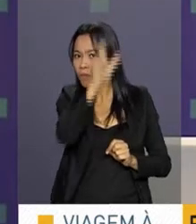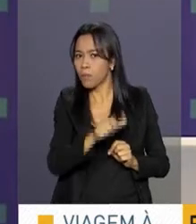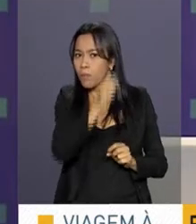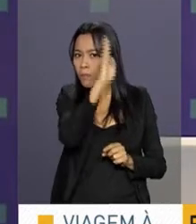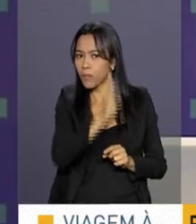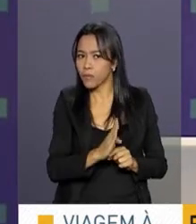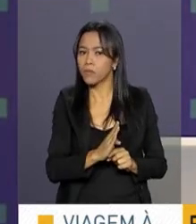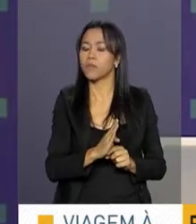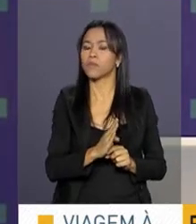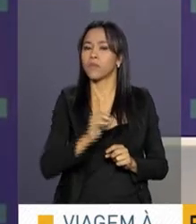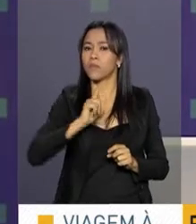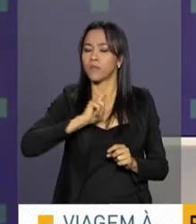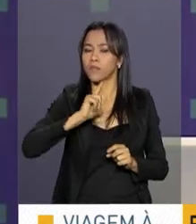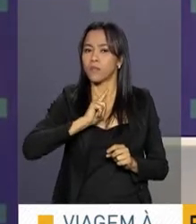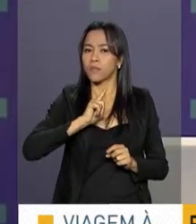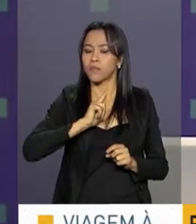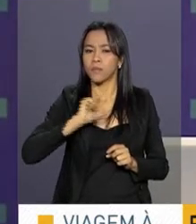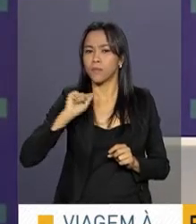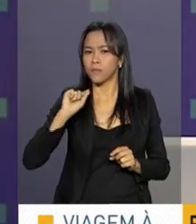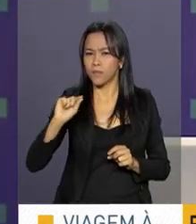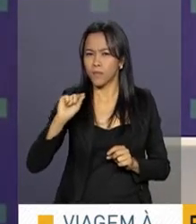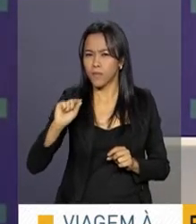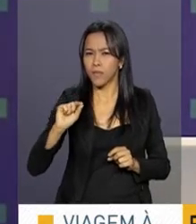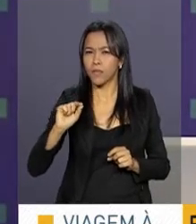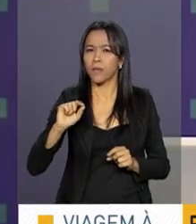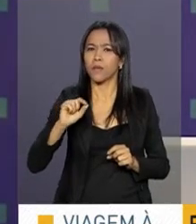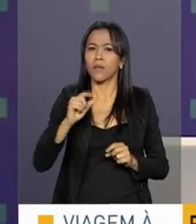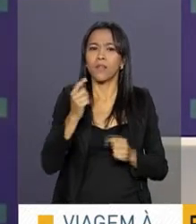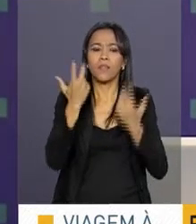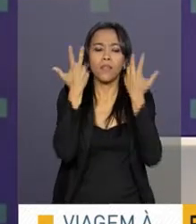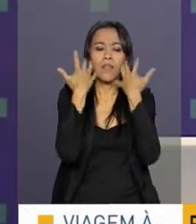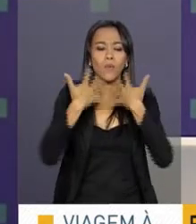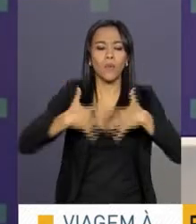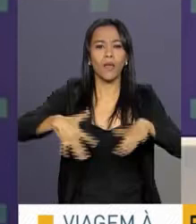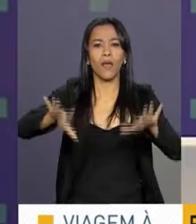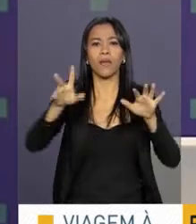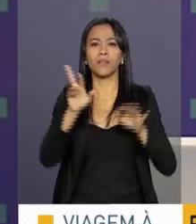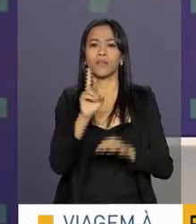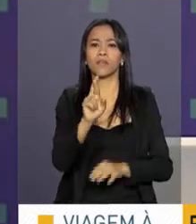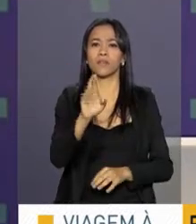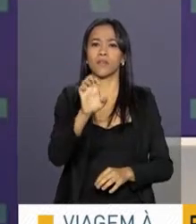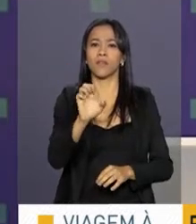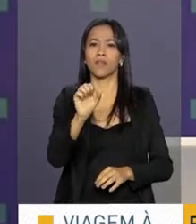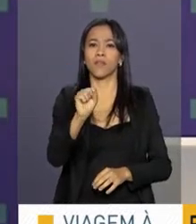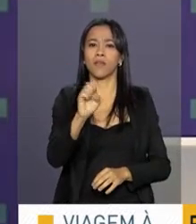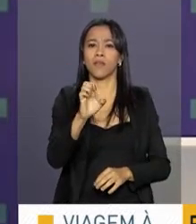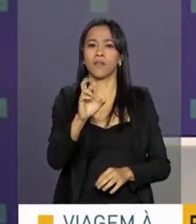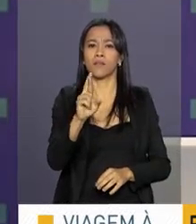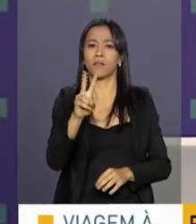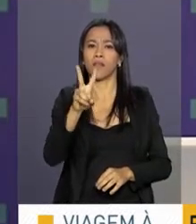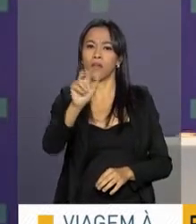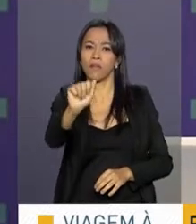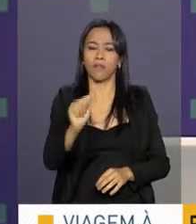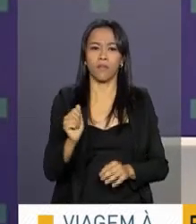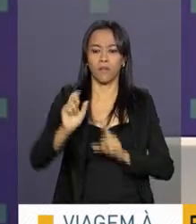possui vastas reservas naturais, terra agricultável,